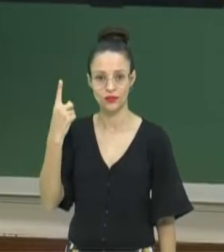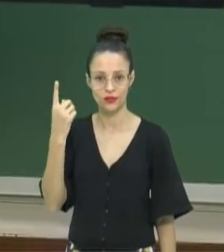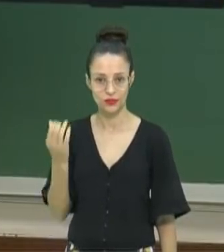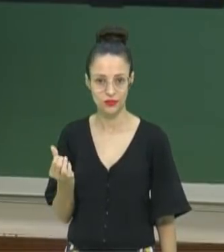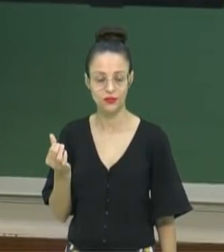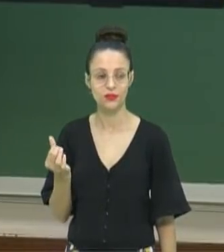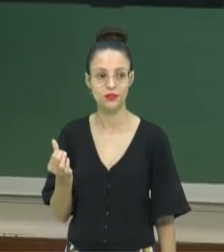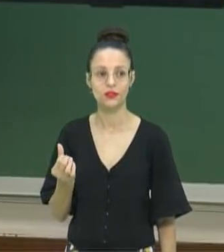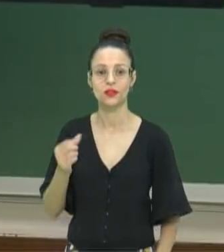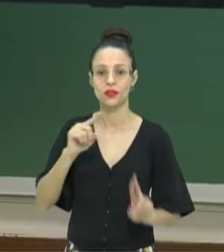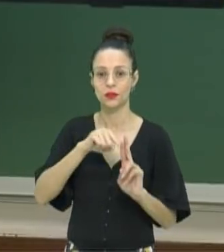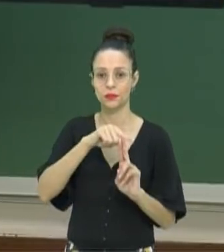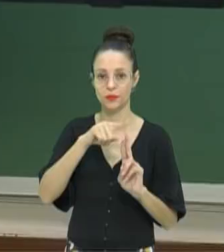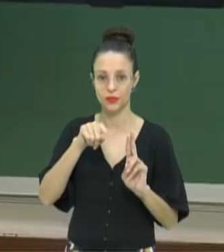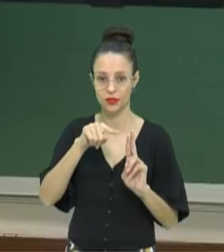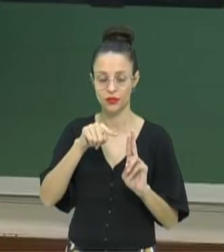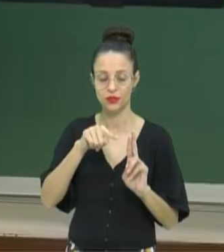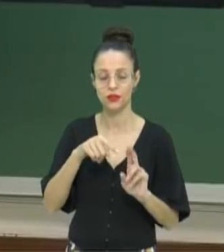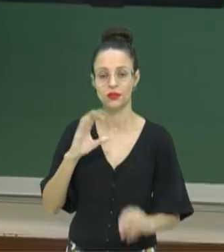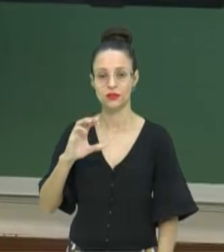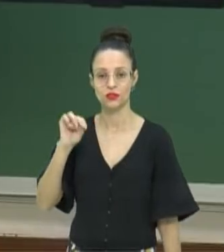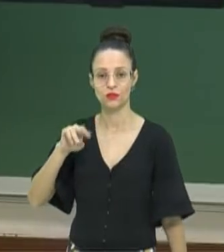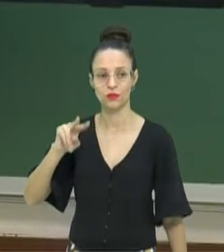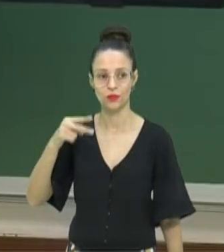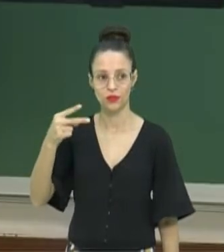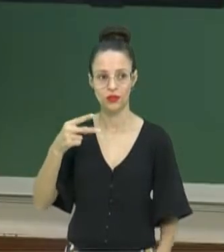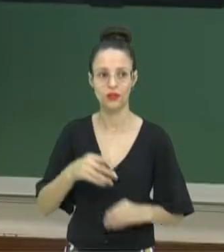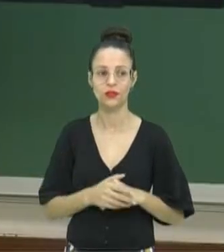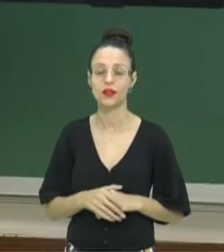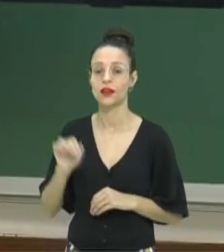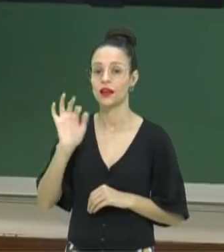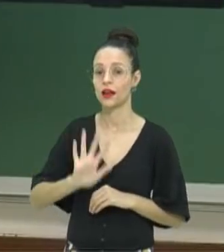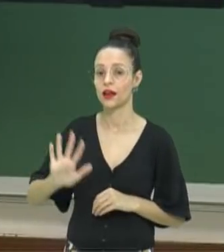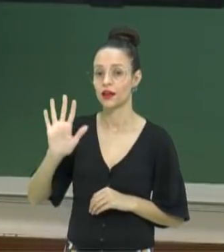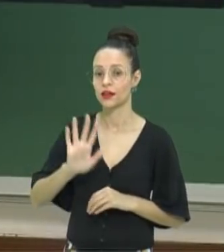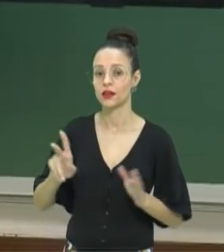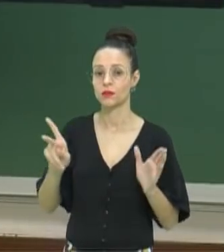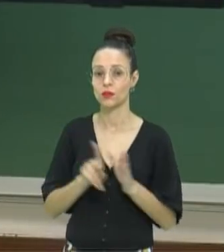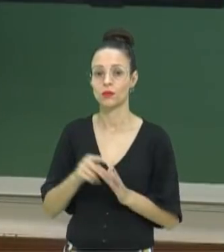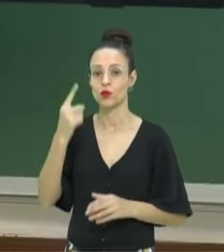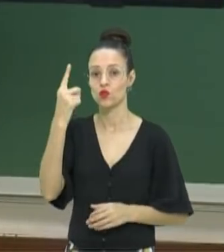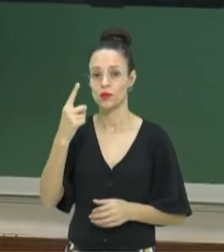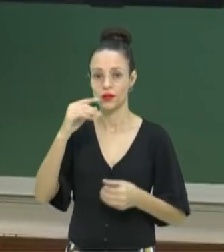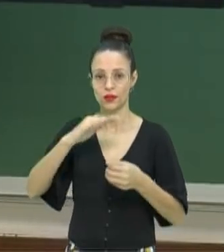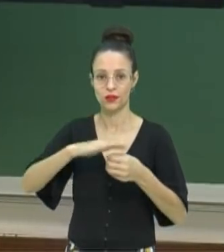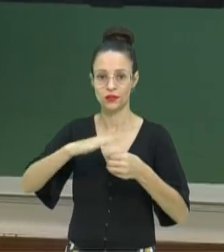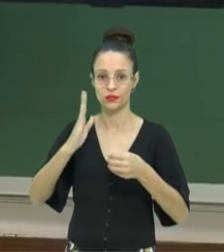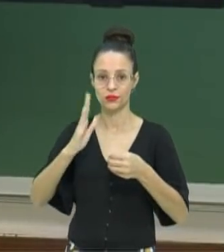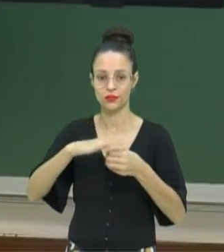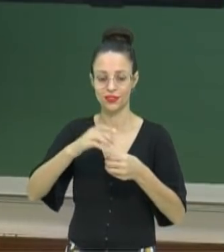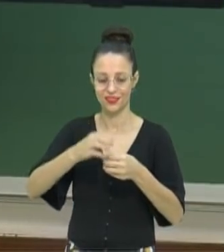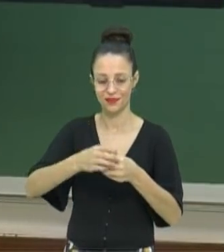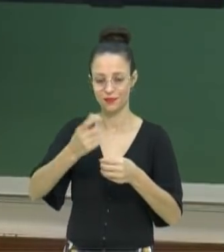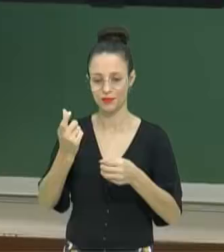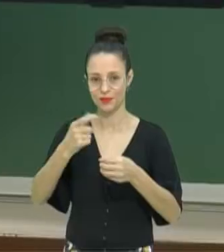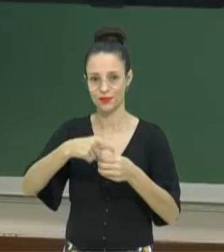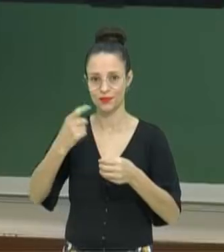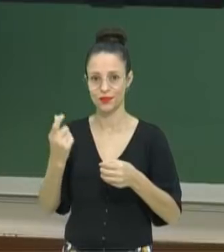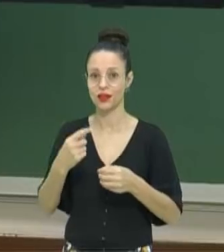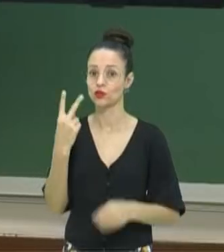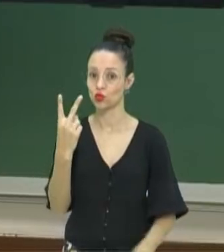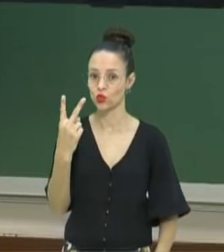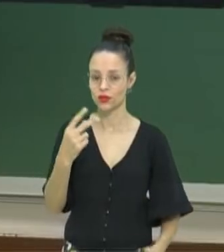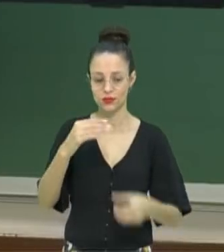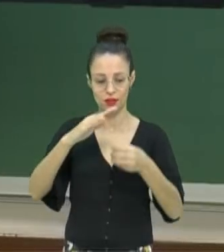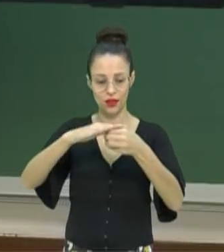16 π centímetros quadrados. É a área de uma tampa. Eu tenho duas, porque eu tenho a tampa